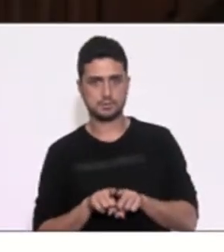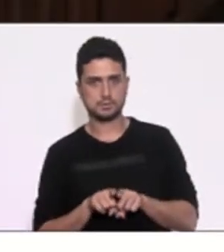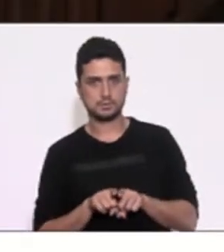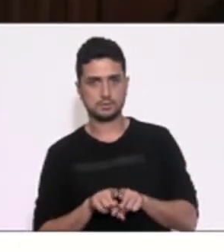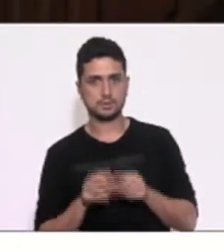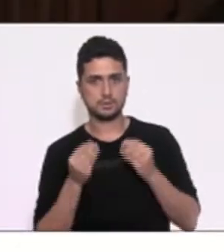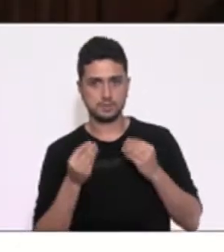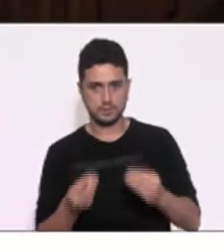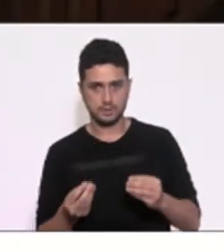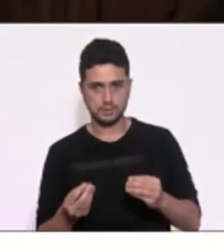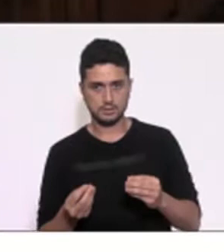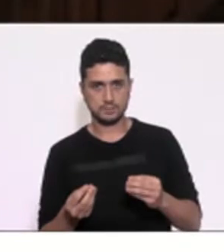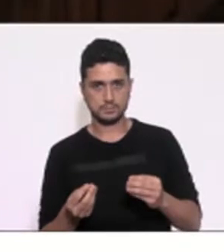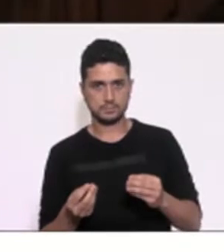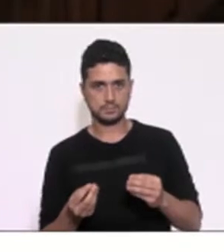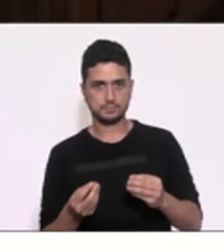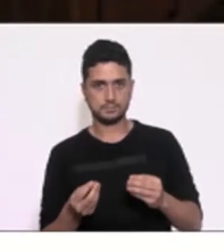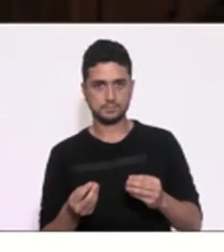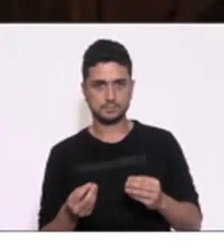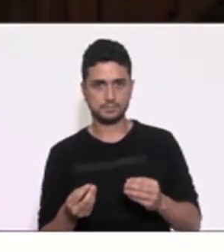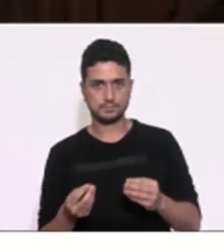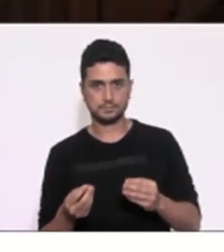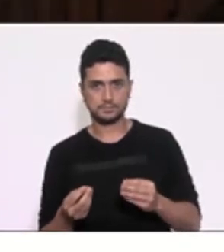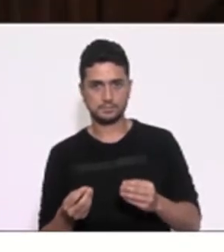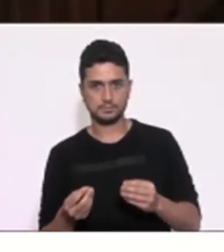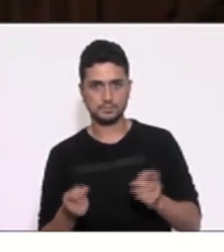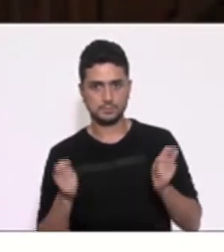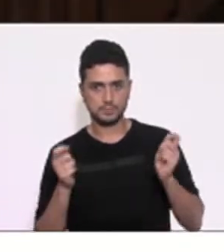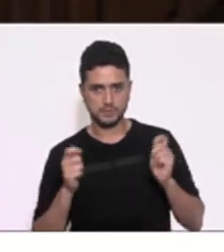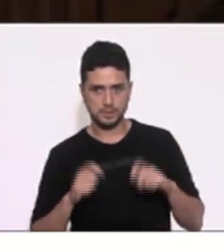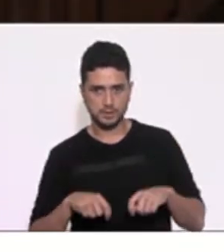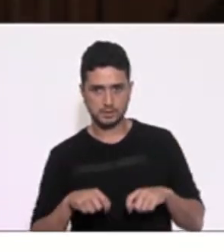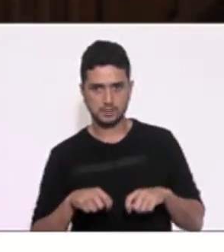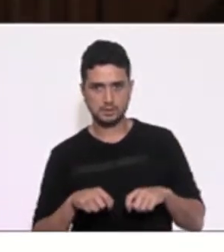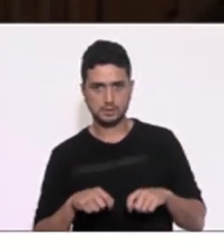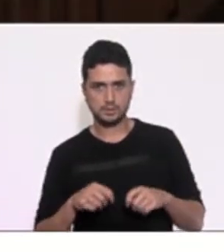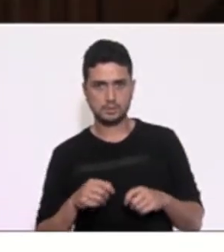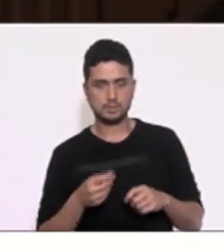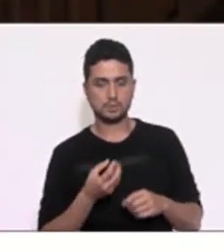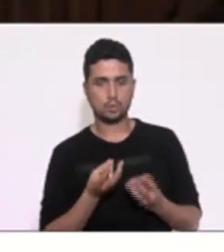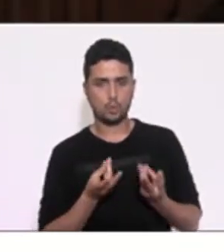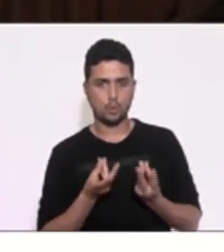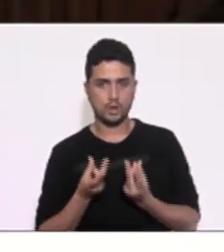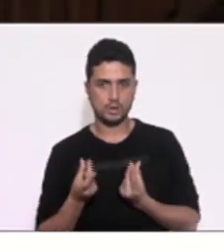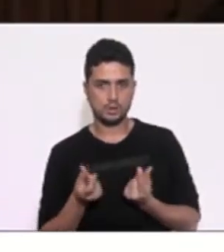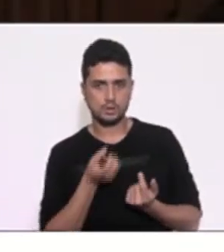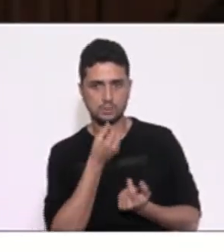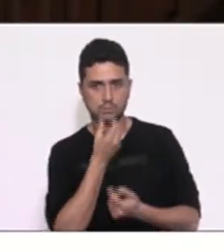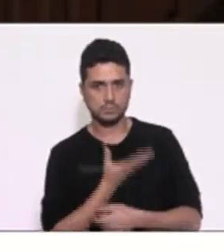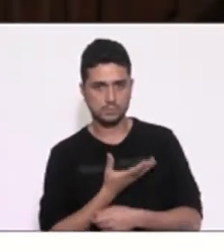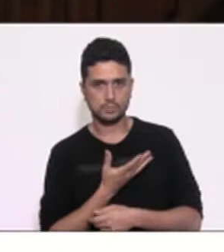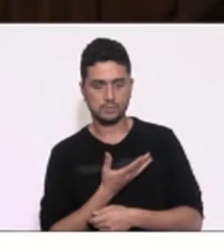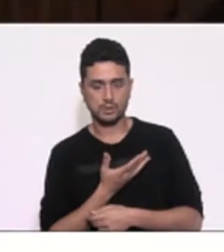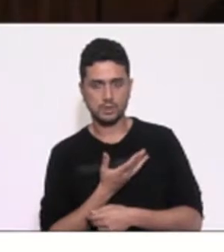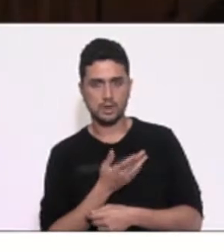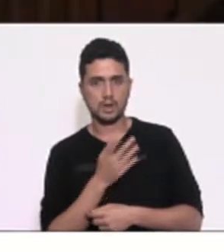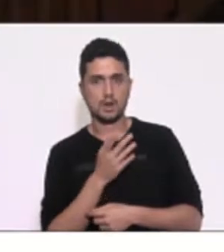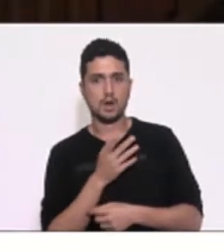as condições as mais adequadas para os profissionais da